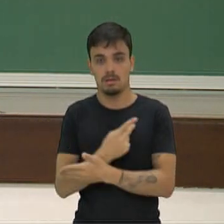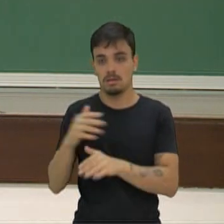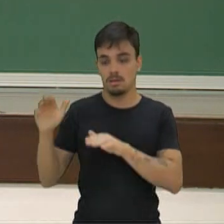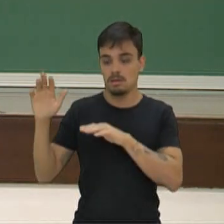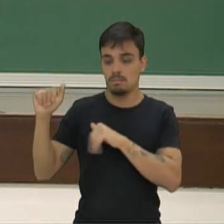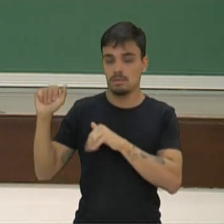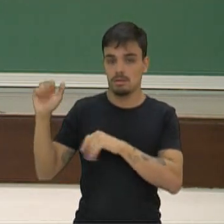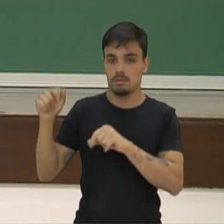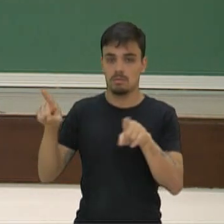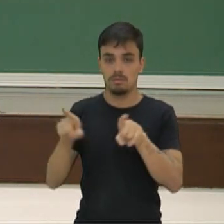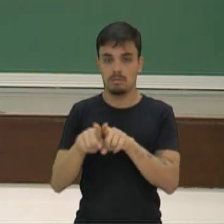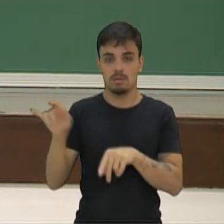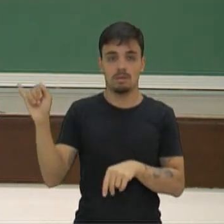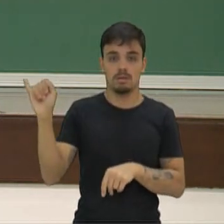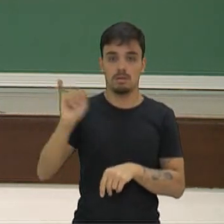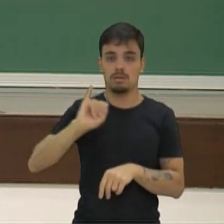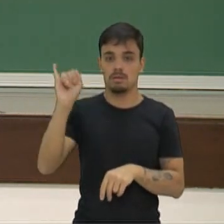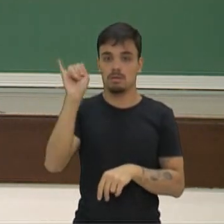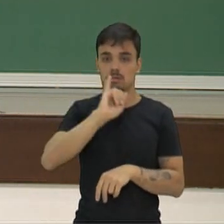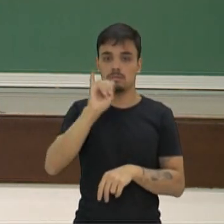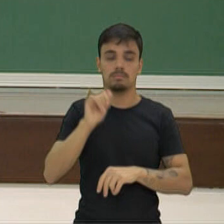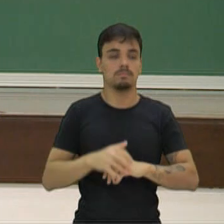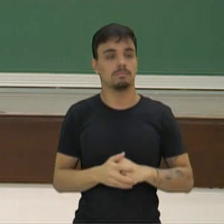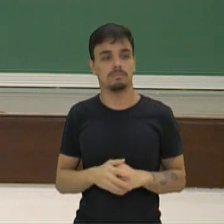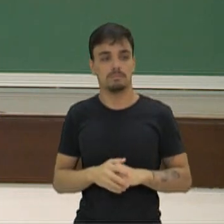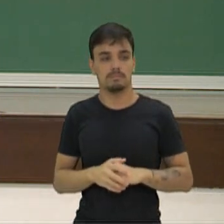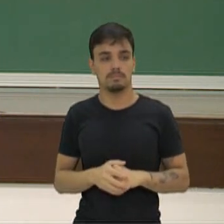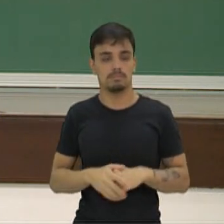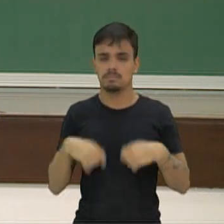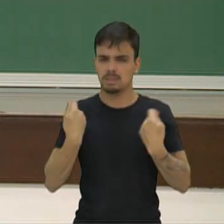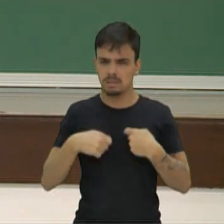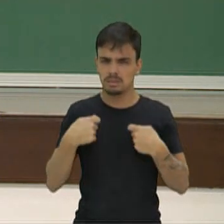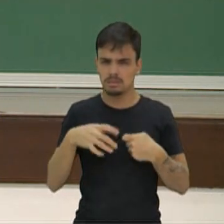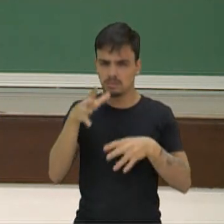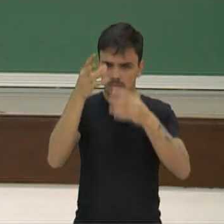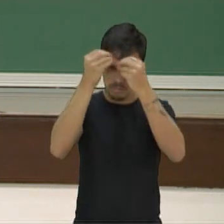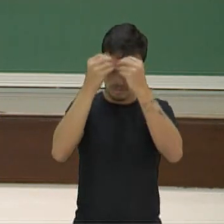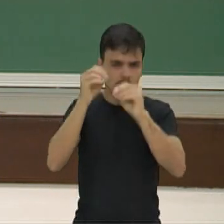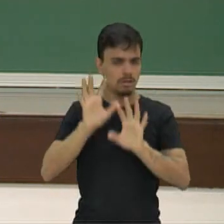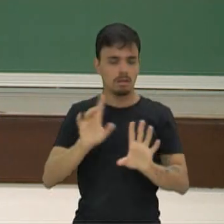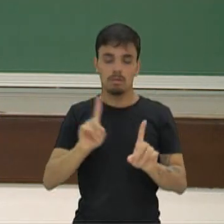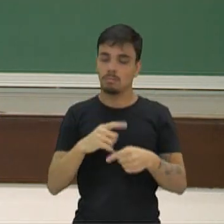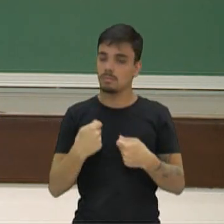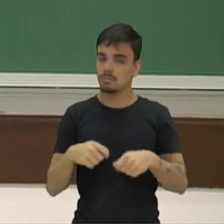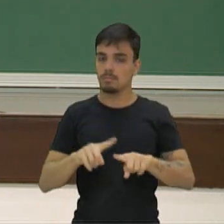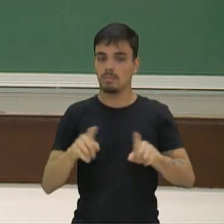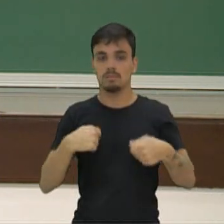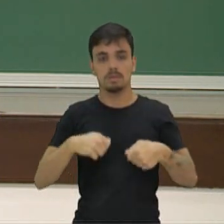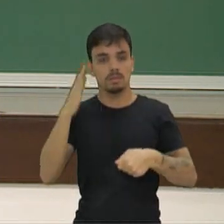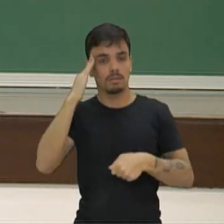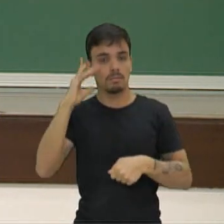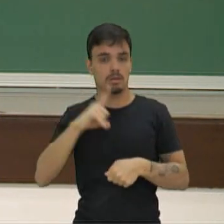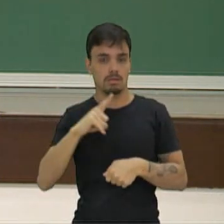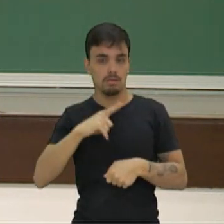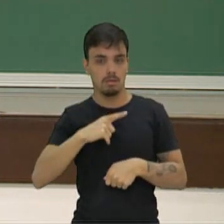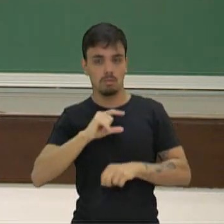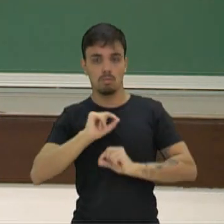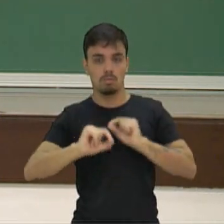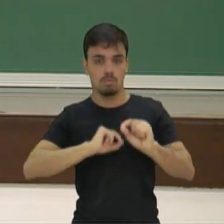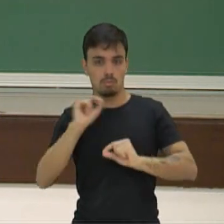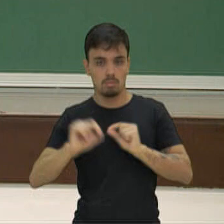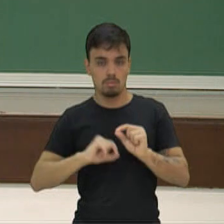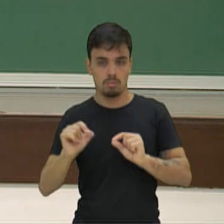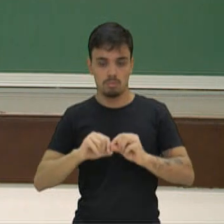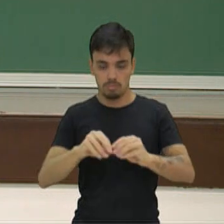Terra vermelha. Muito bem, preciso decorar isso? Não, mas tenho que saber que existe. A Embrapa